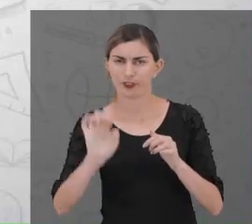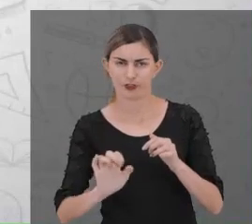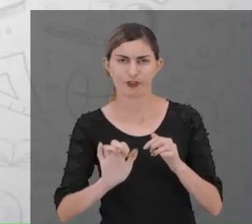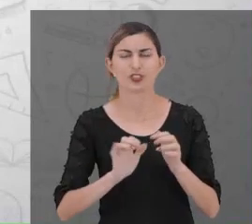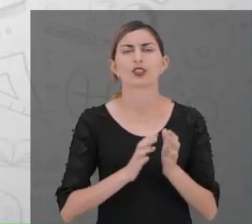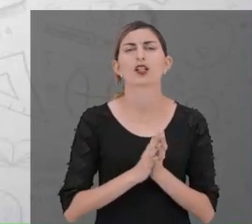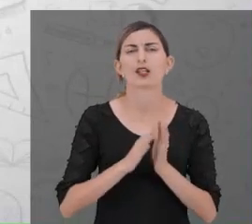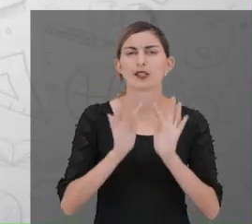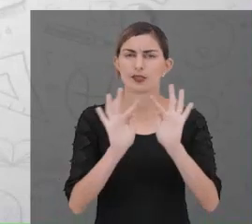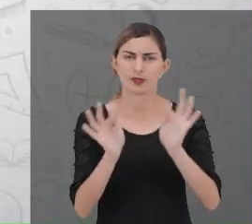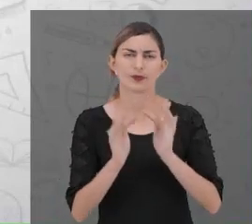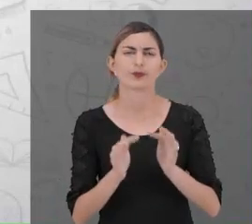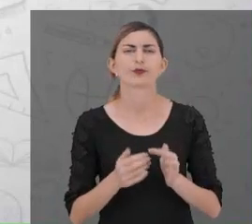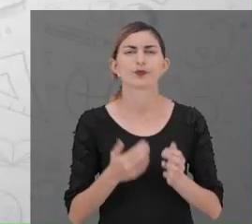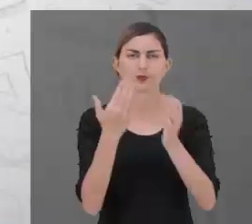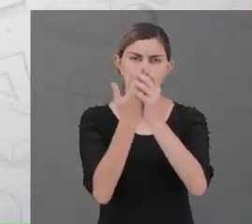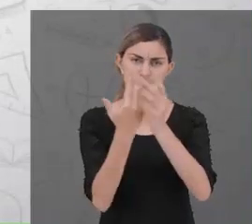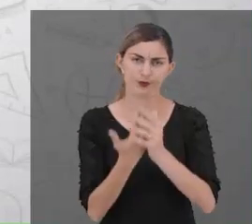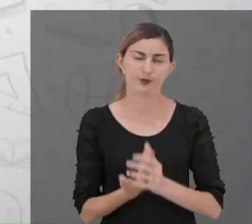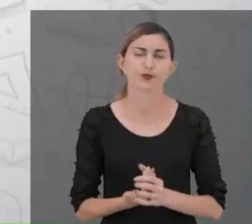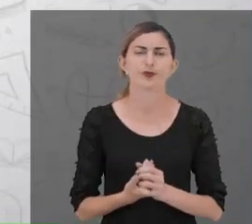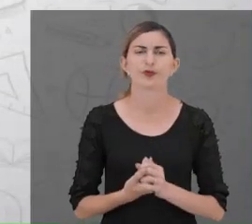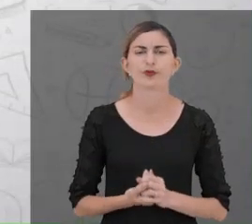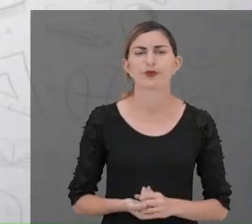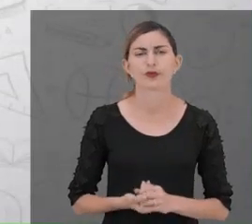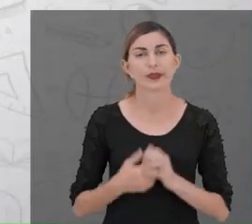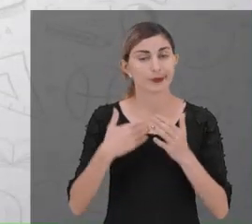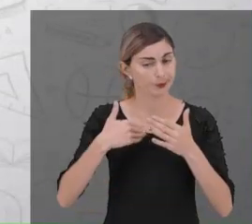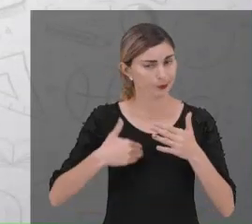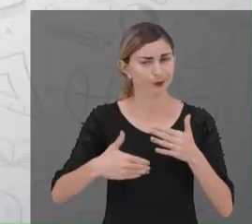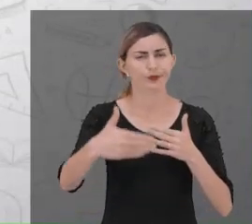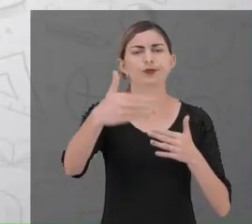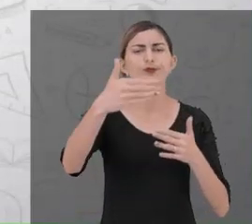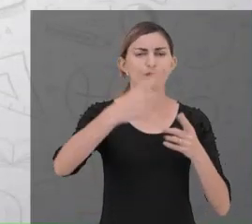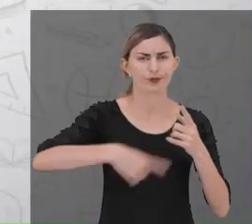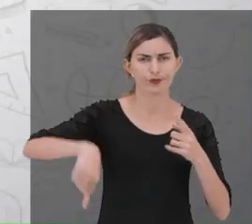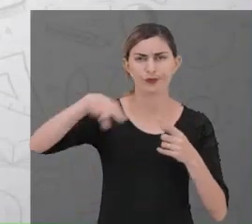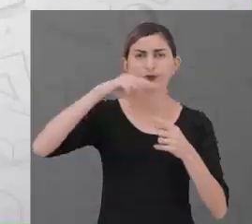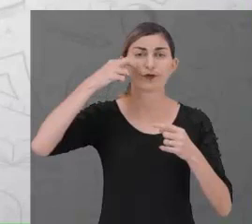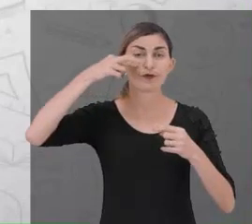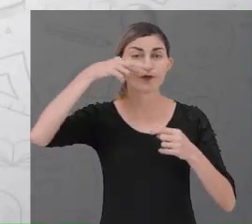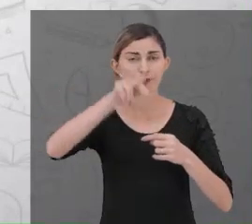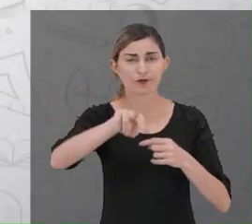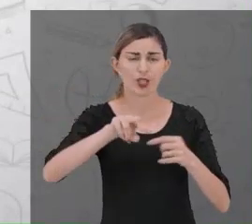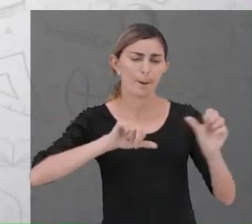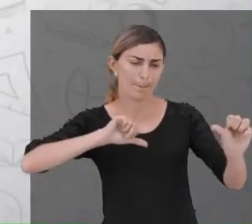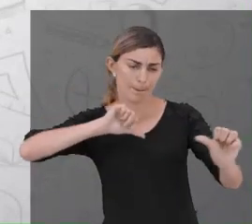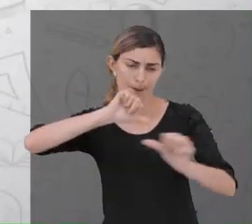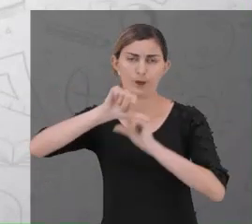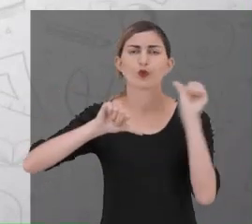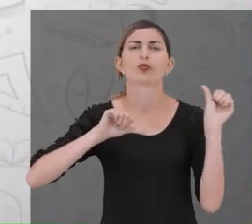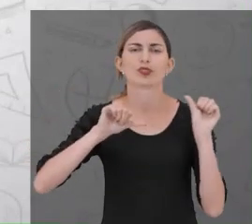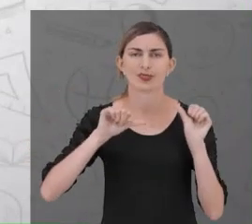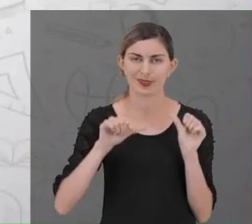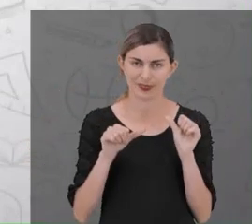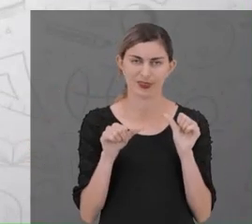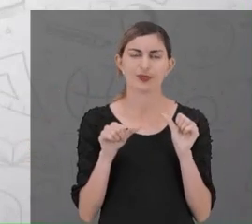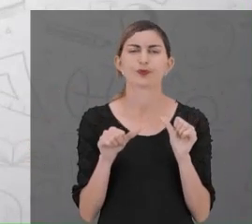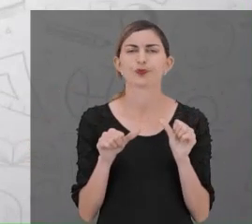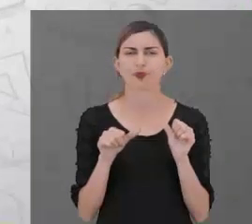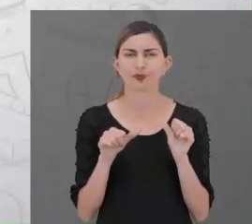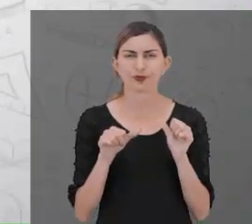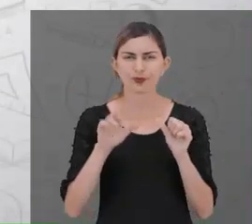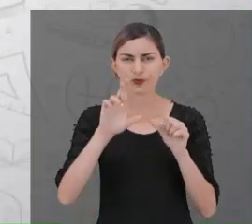sua instalação e desenvolvimento neste banco de dados. A seguir, nós iremos ver uma